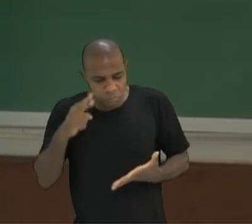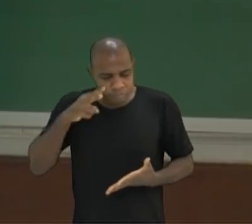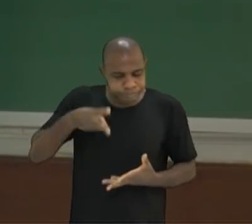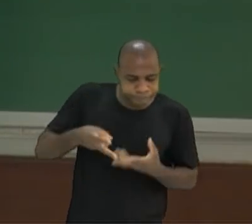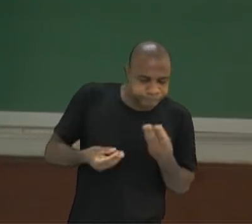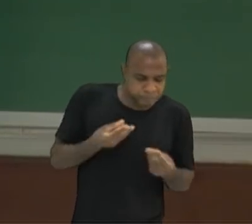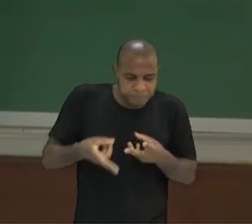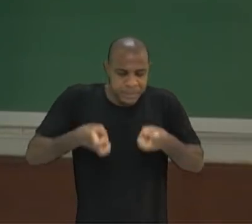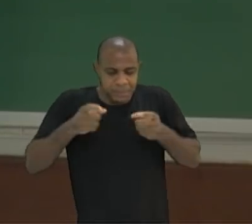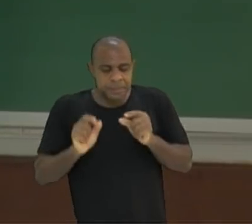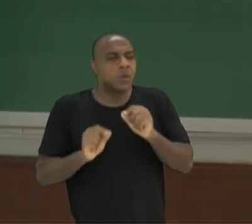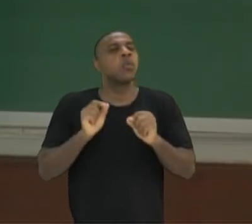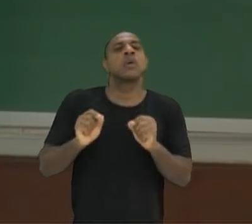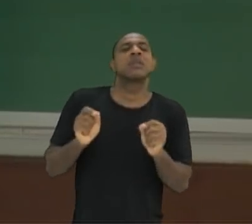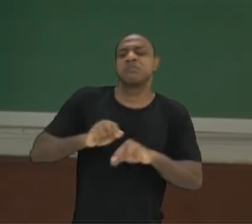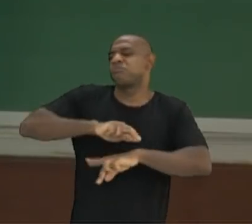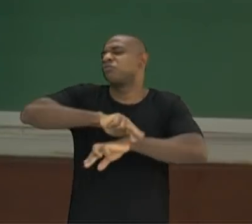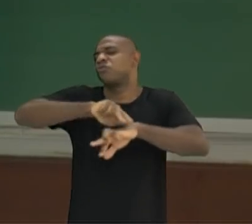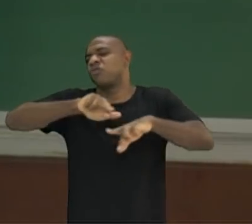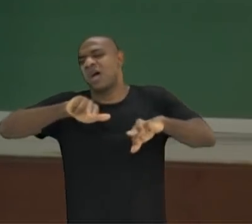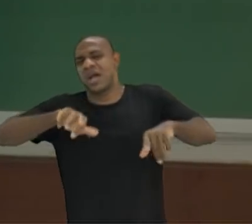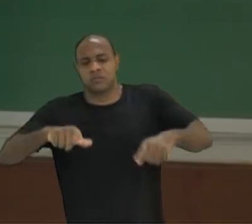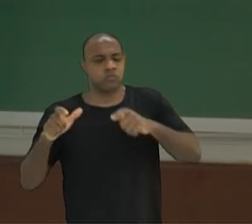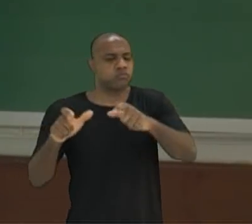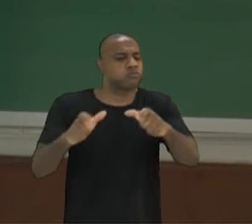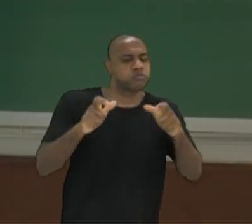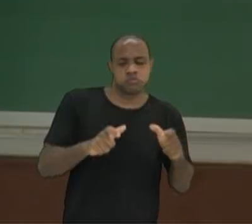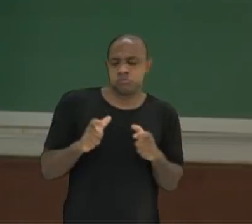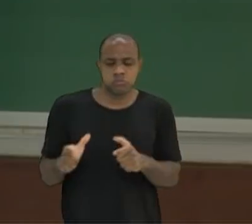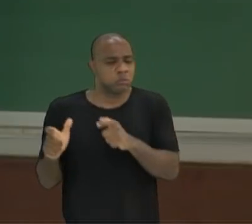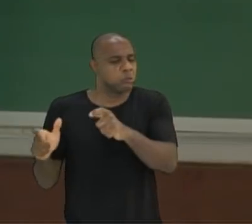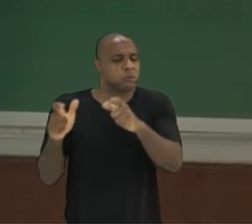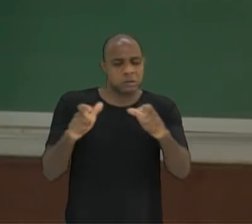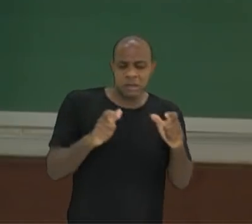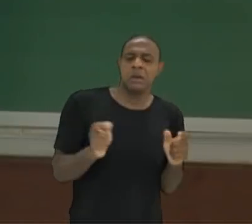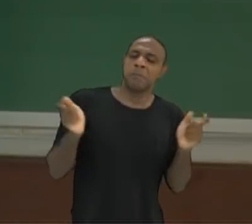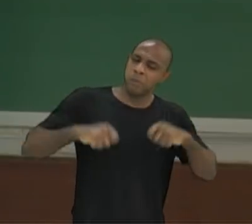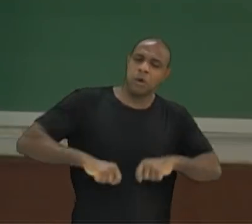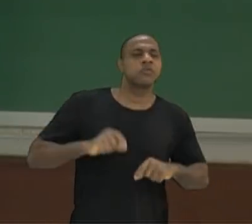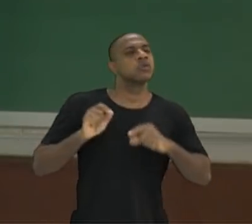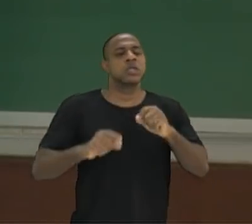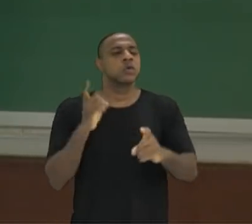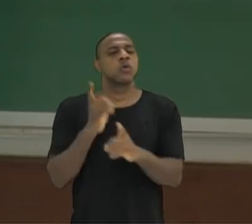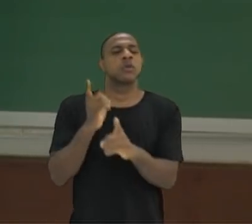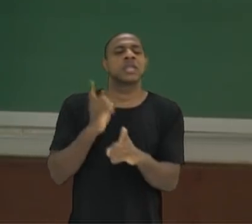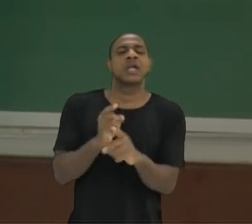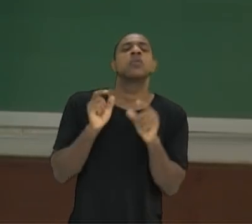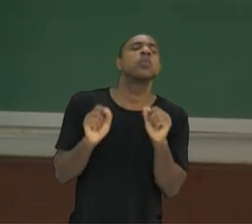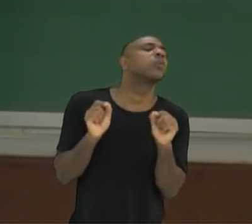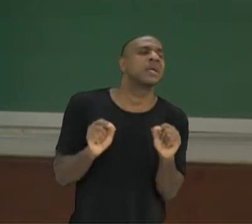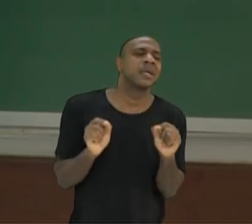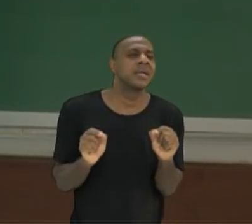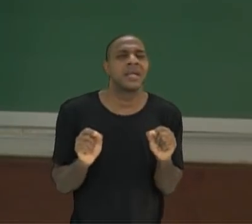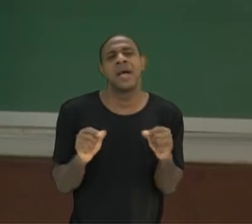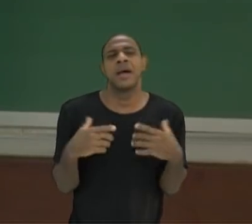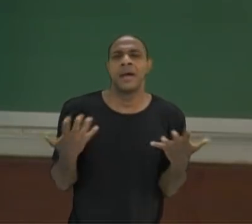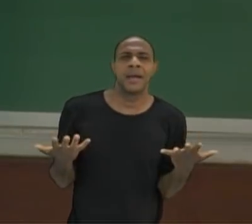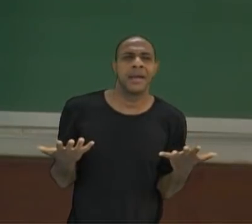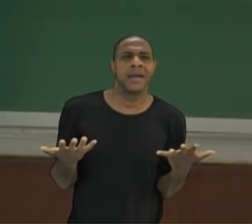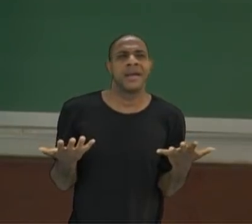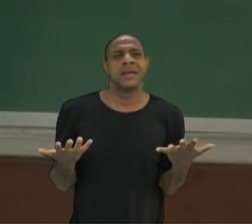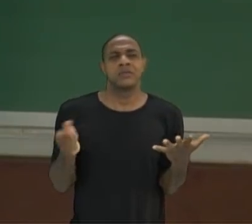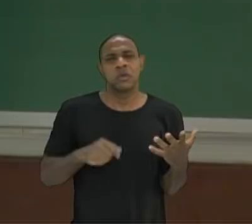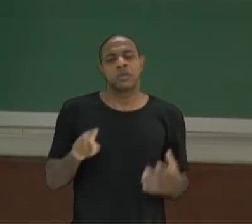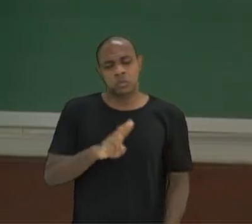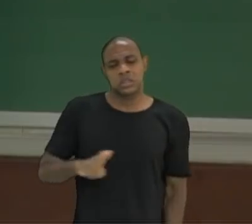ainda perceber que são diversos pontos e que esses pontos eles podem ser encontrados, a gente então